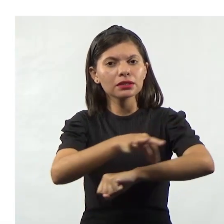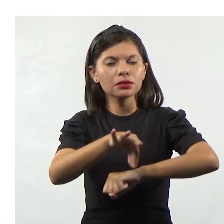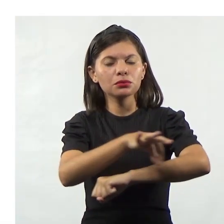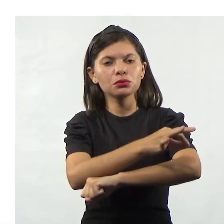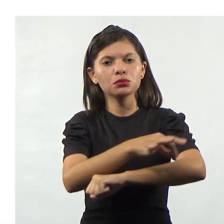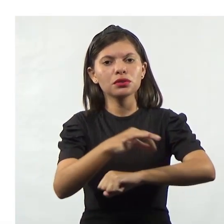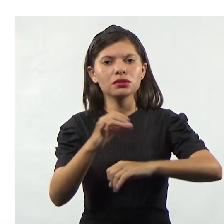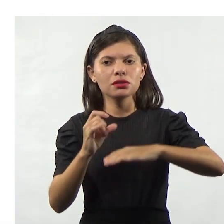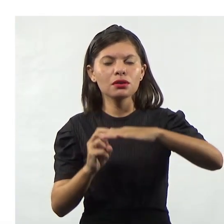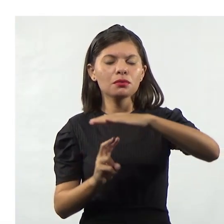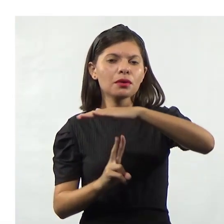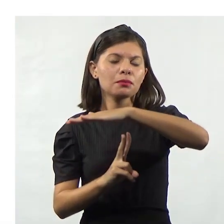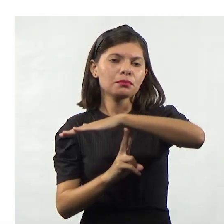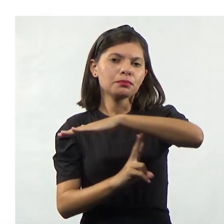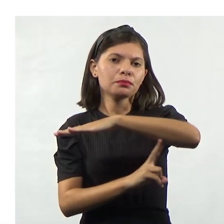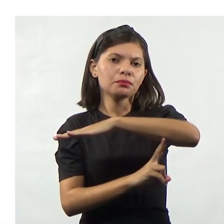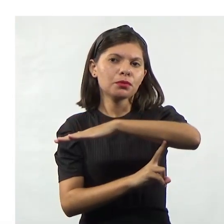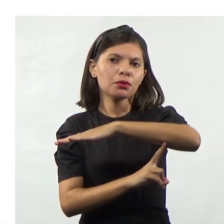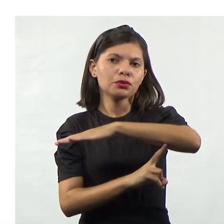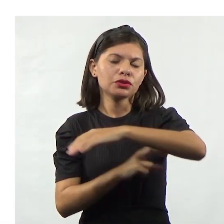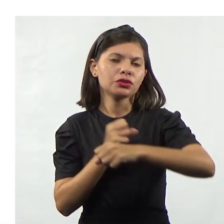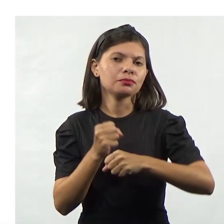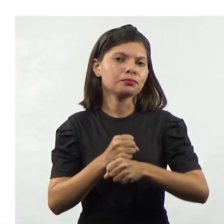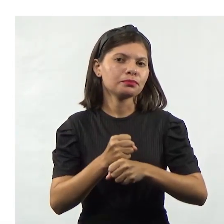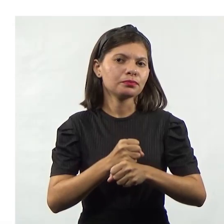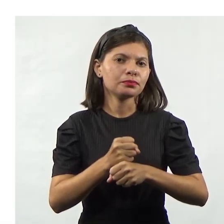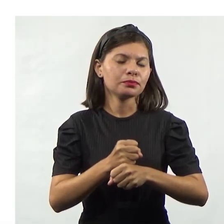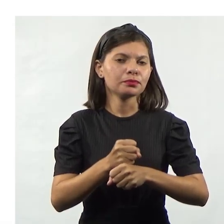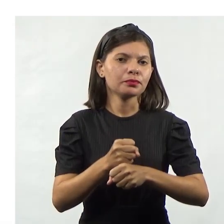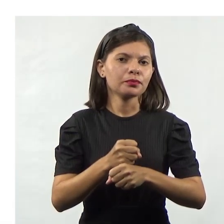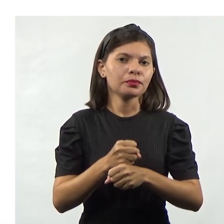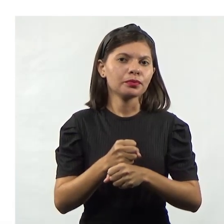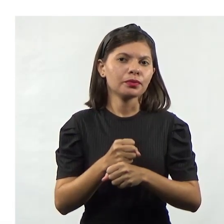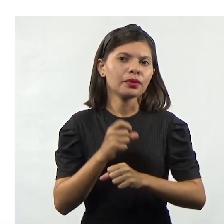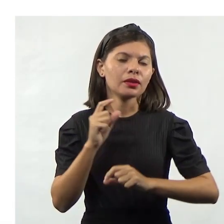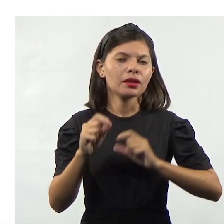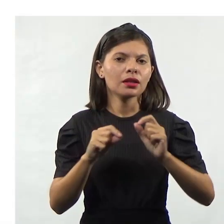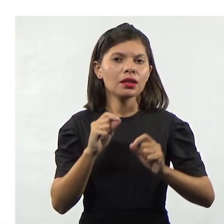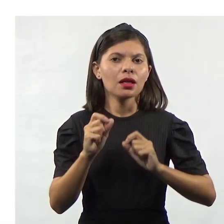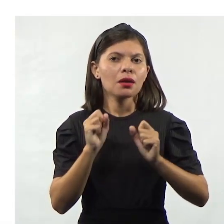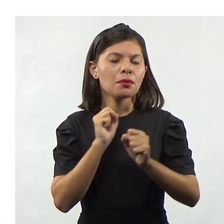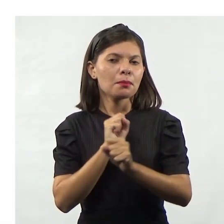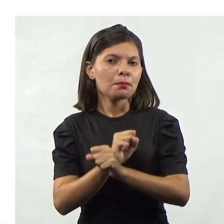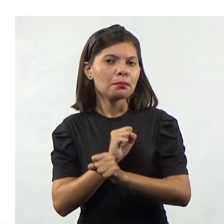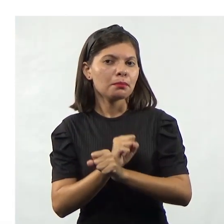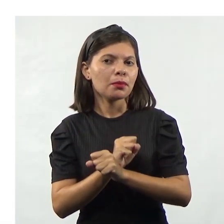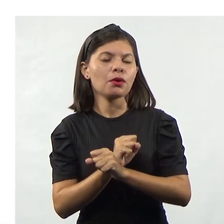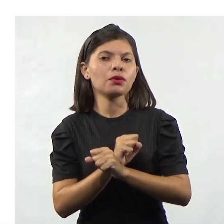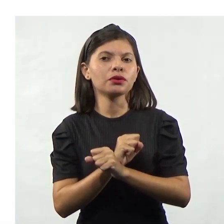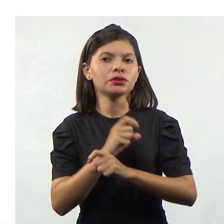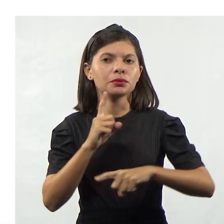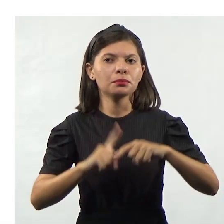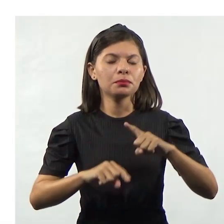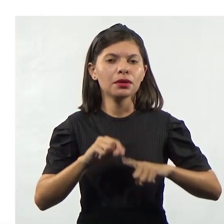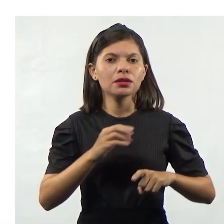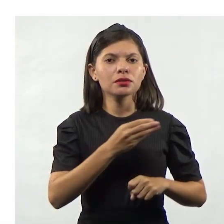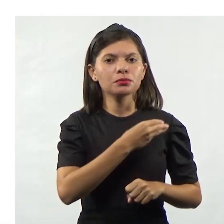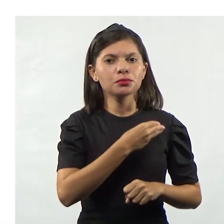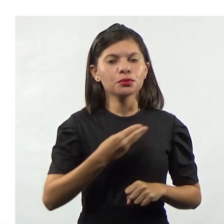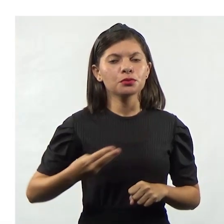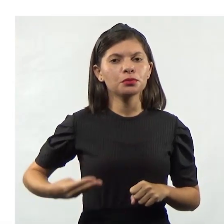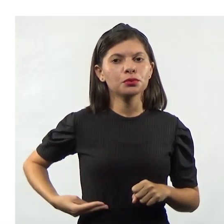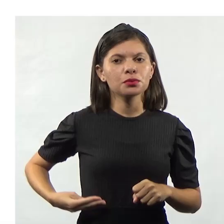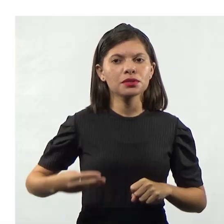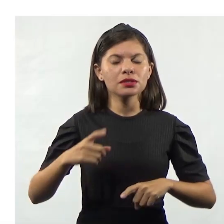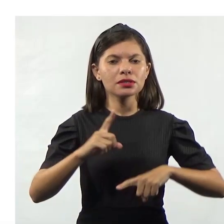e serviços de arquitetura e engenharia. Vou construir uma ponte, tem que licitar? Sim. Concessão e permissão do uso de